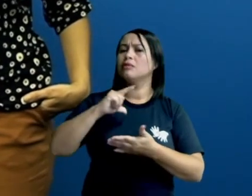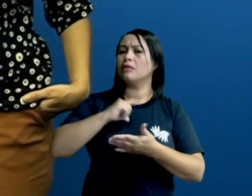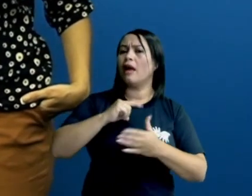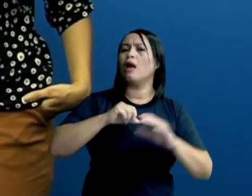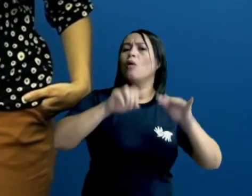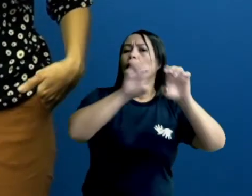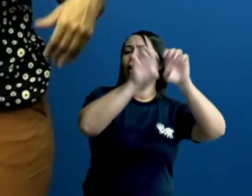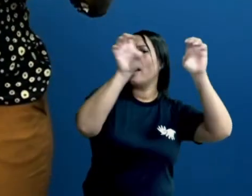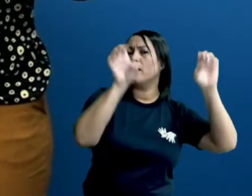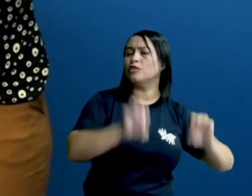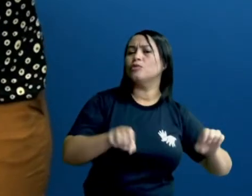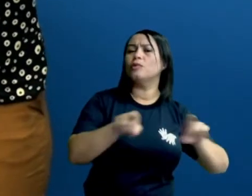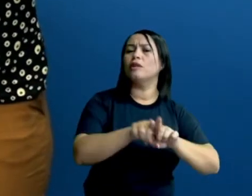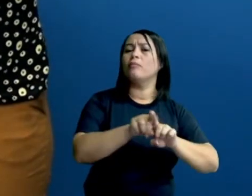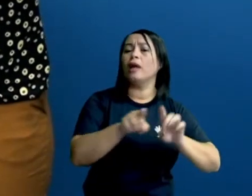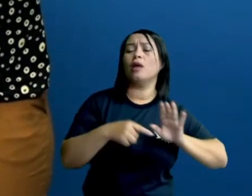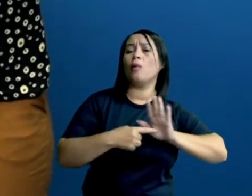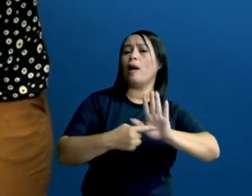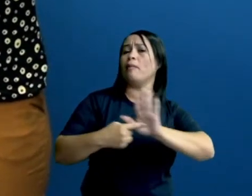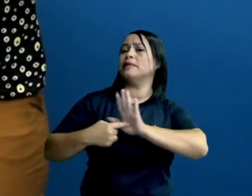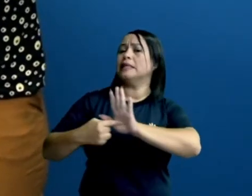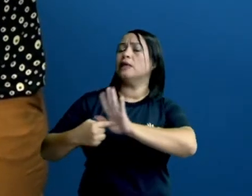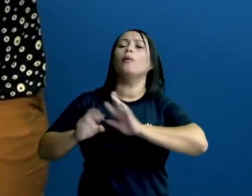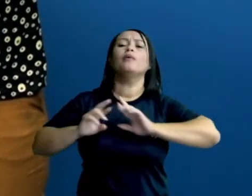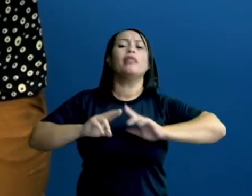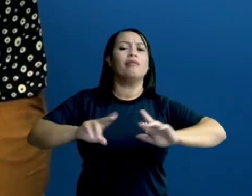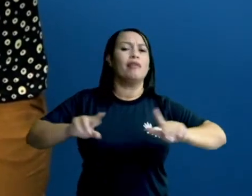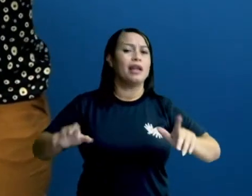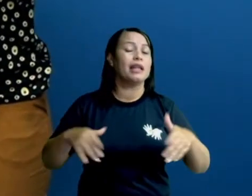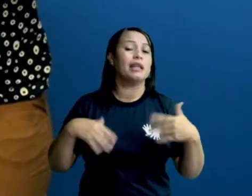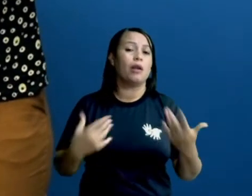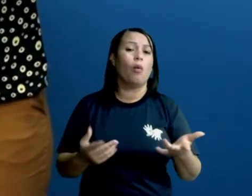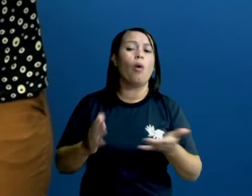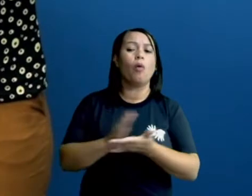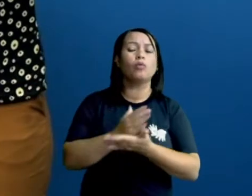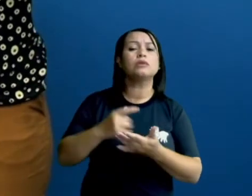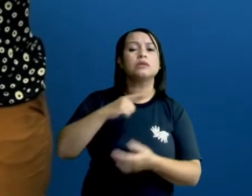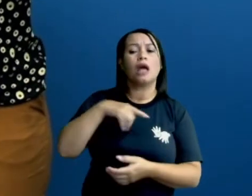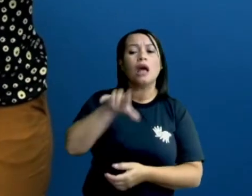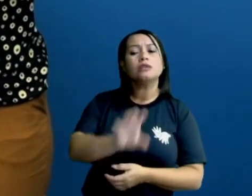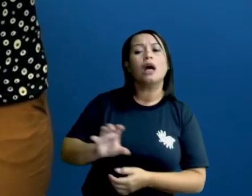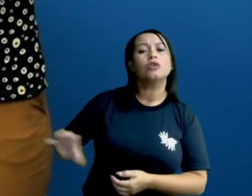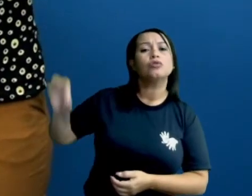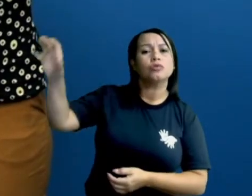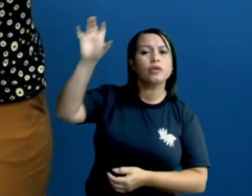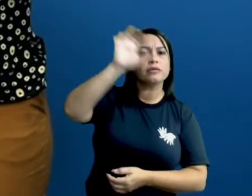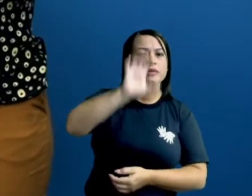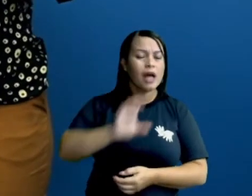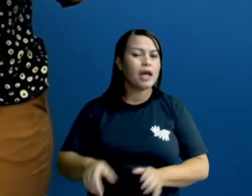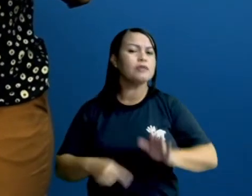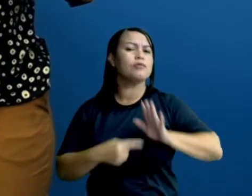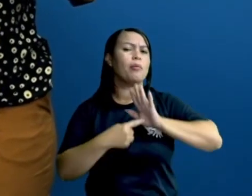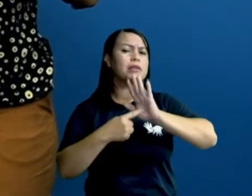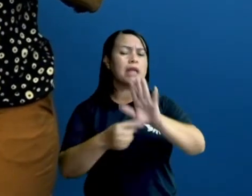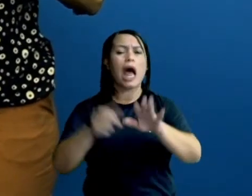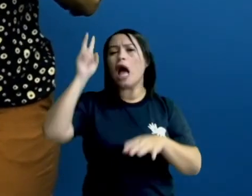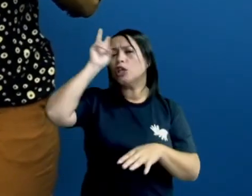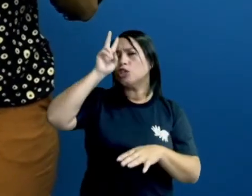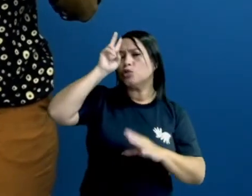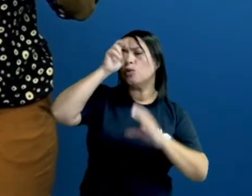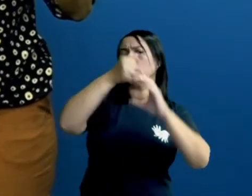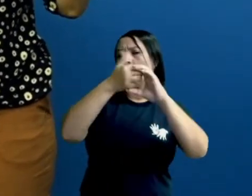de representação diferente. Enquanto os regionais vão apresentar a história,